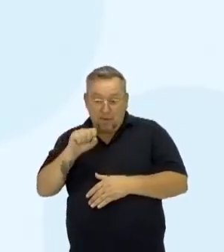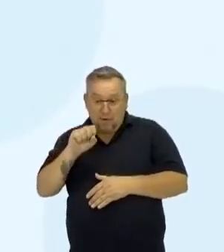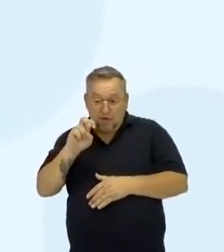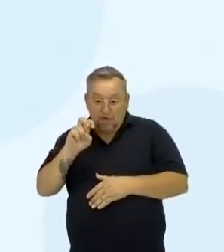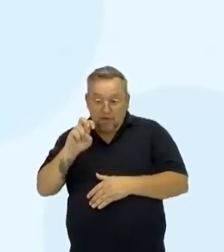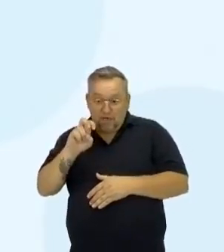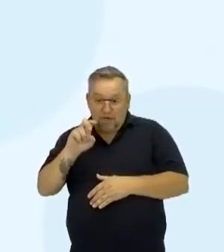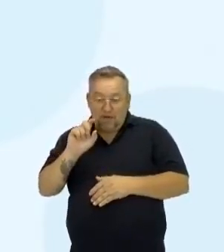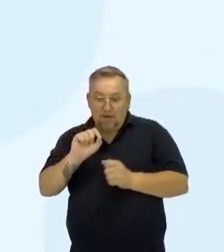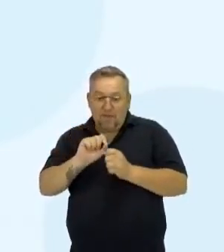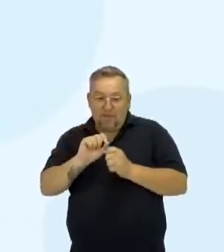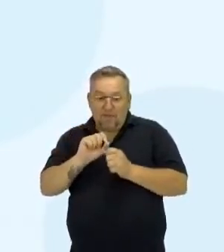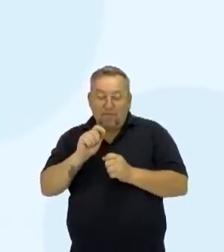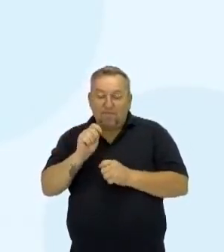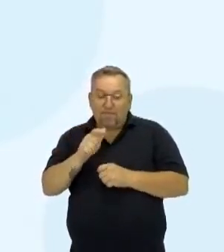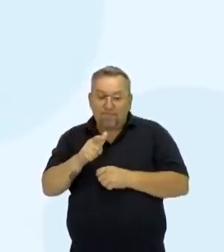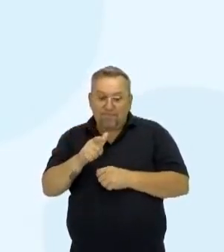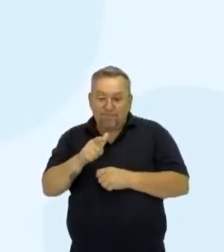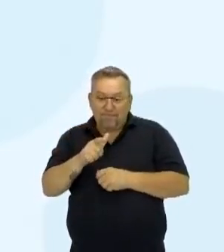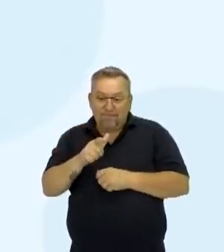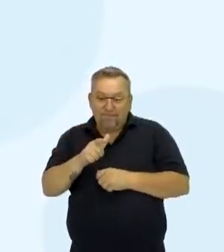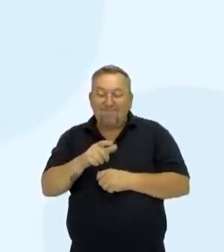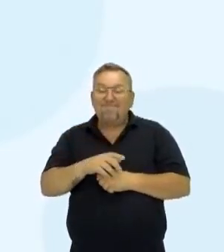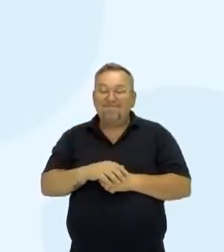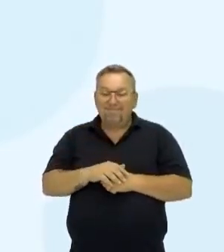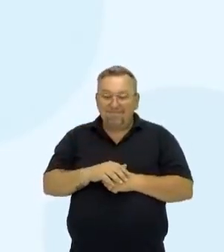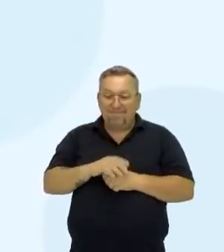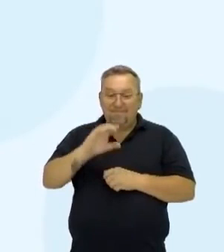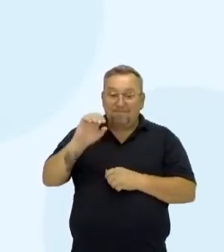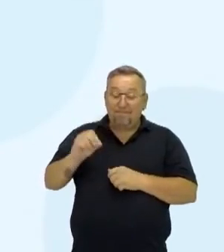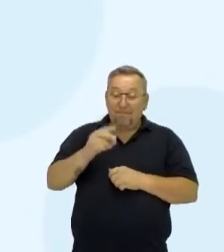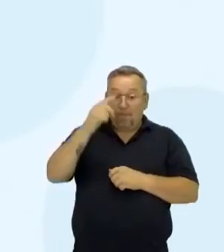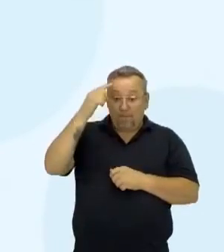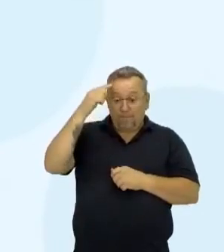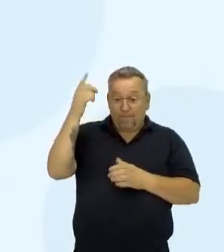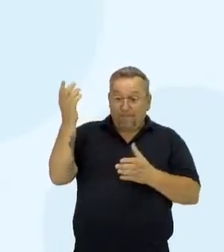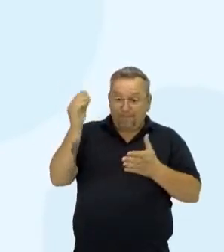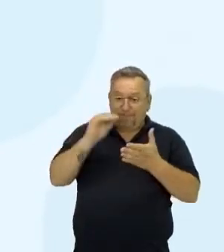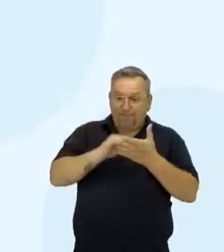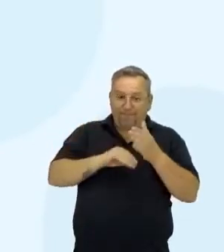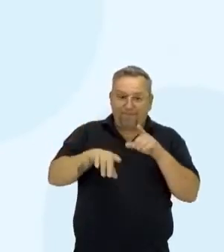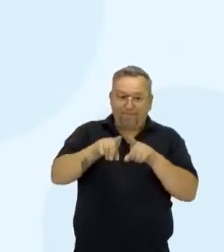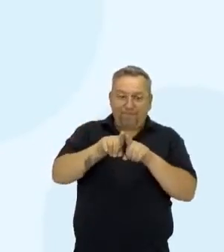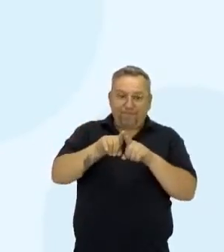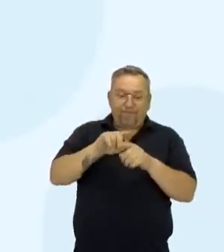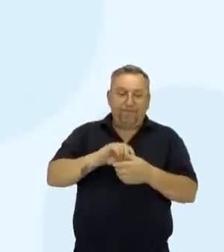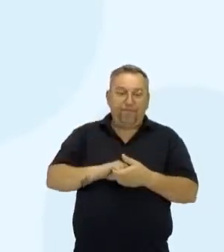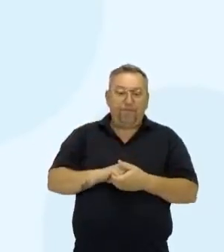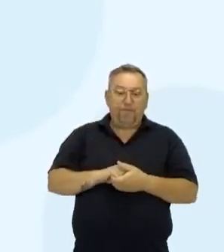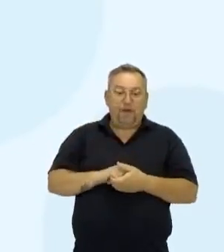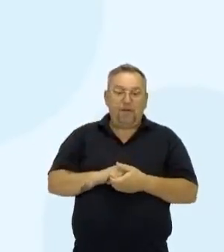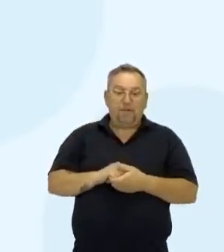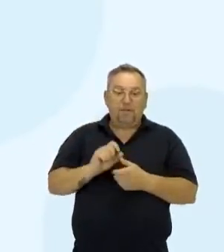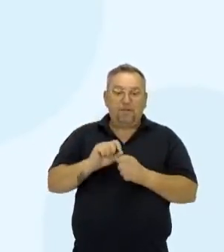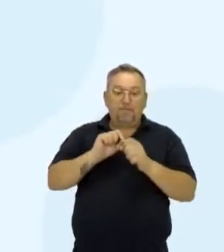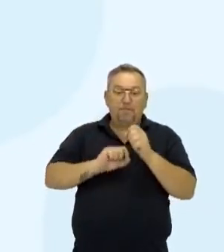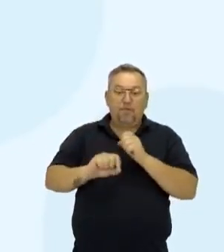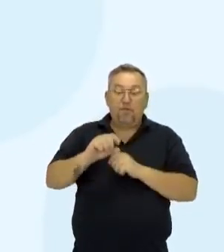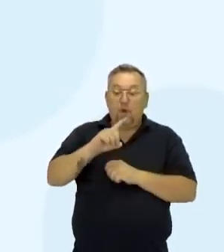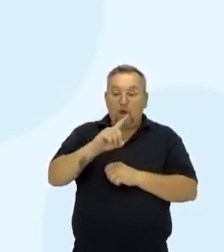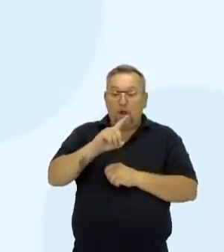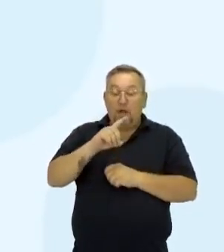você faz um abatimento dessa dívida. Ou, como a ideia que eu coloquei é lá dos positivos, né? Então, se eu fizer esse